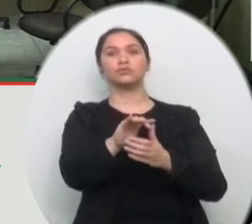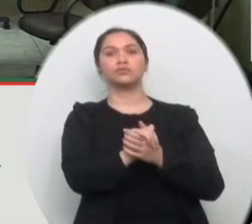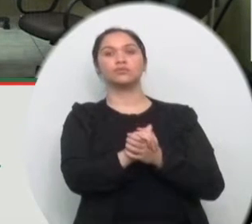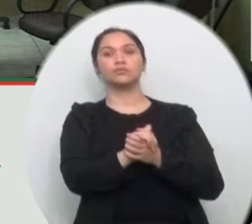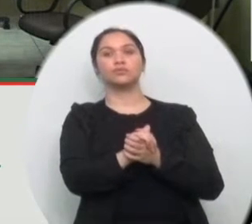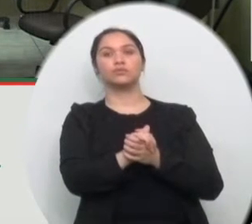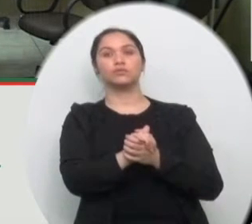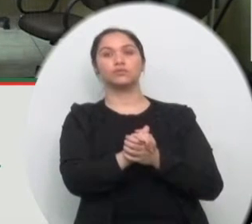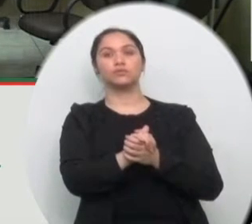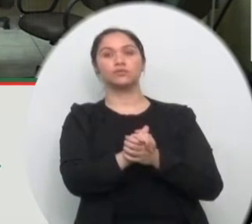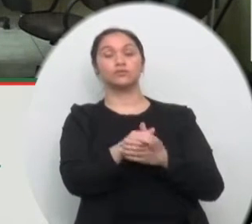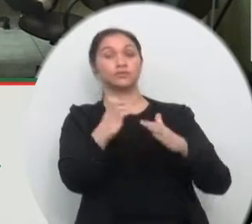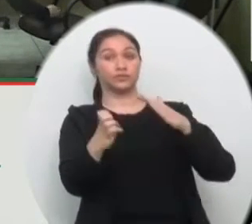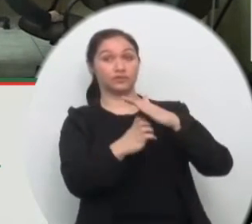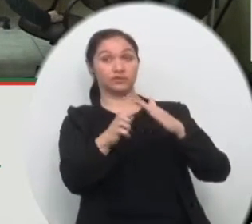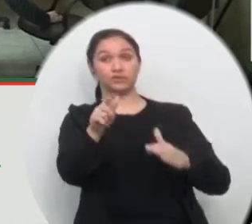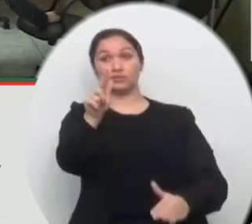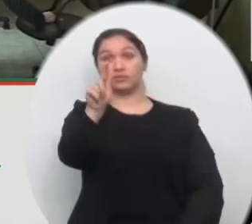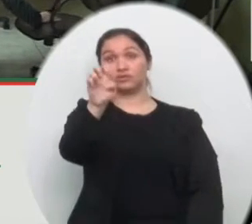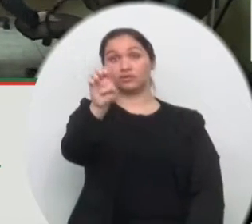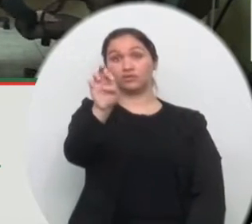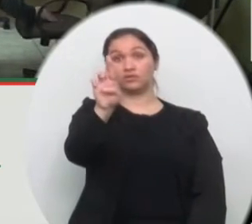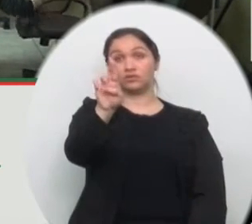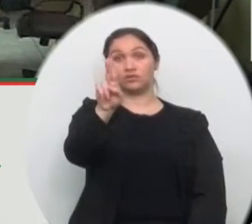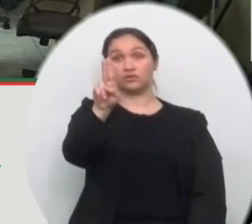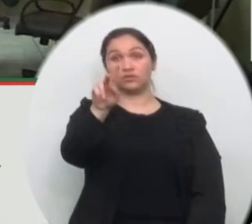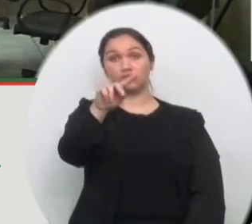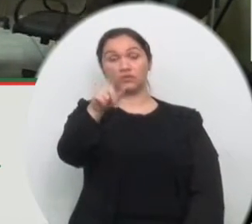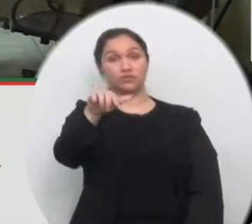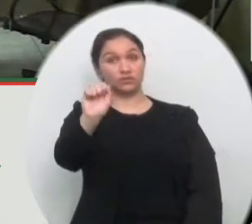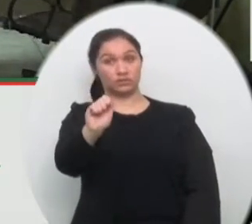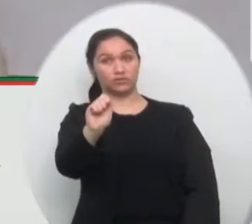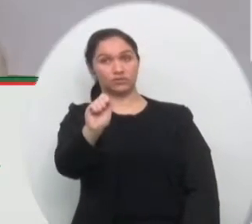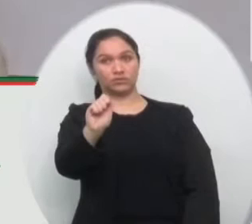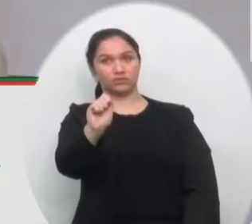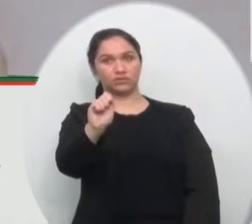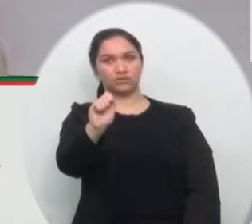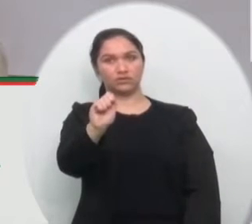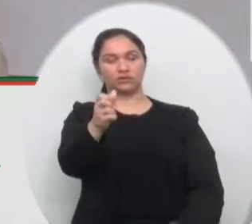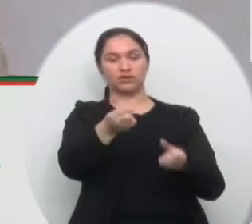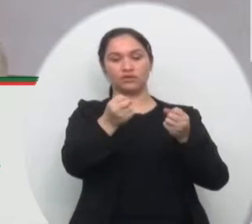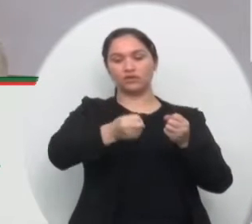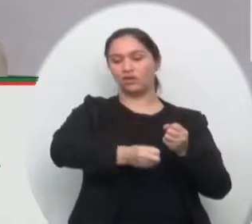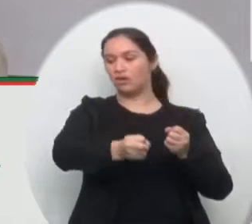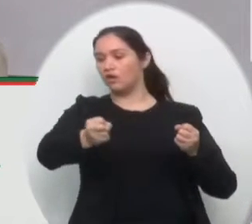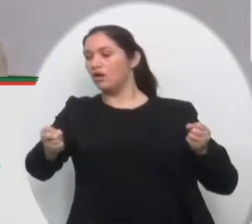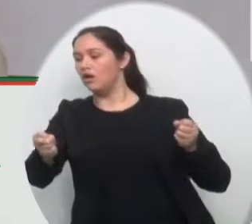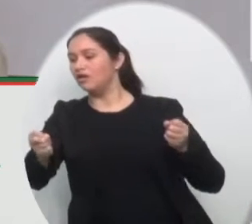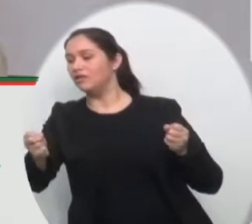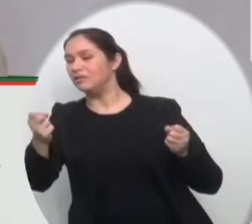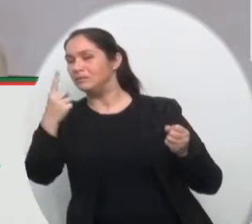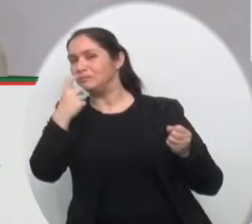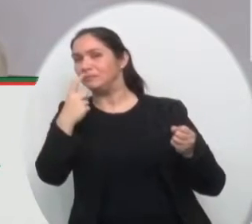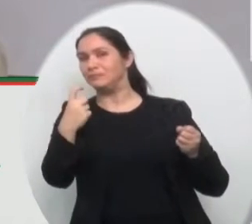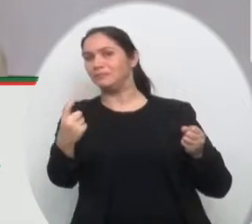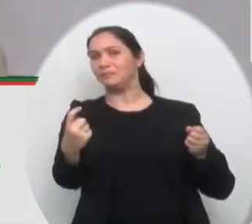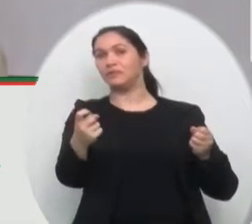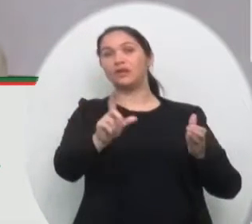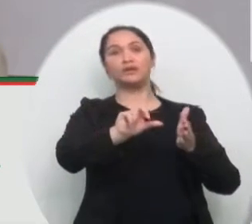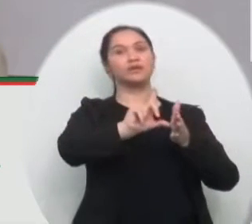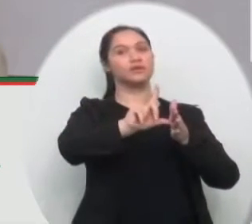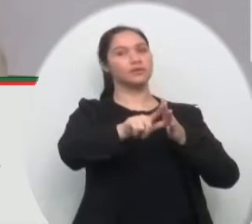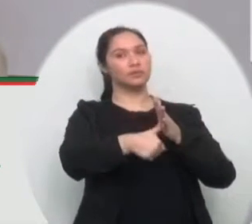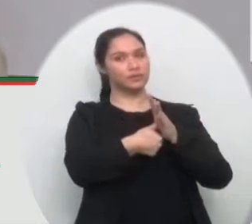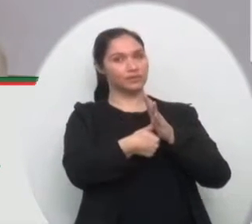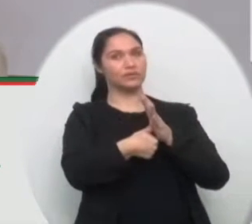e ao abrir a porta do carro vem o cheiro. E mesmo depois observando o problema, a gente passa na rodovia e já sente